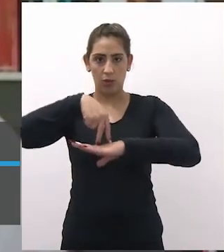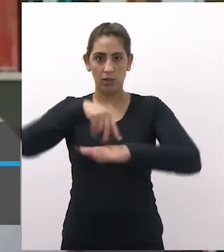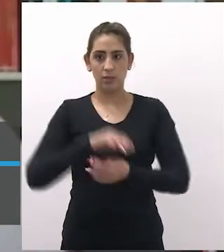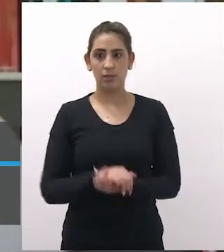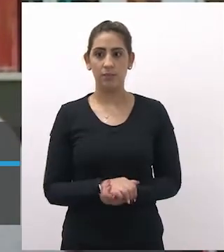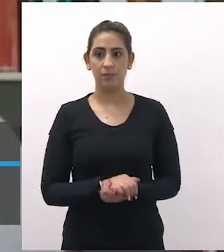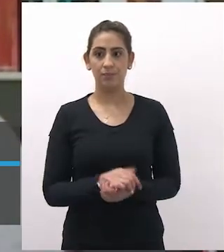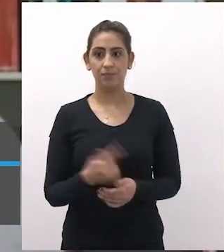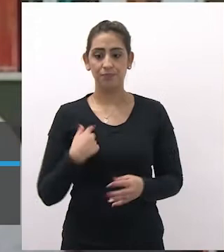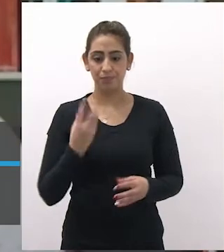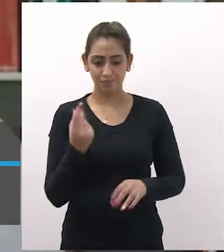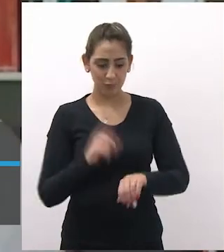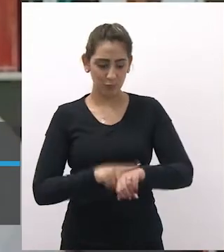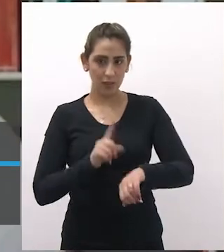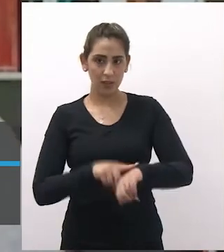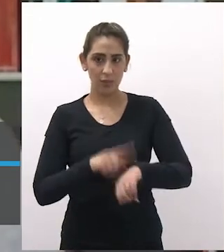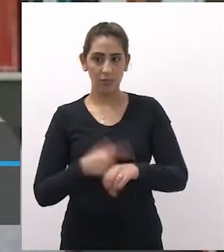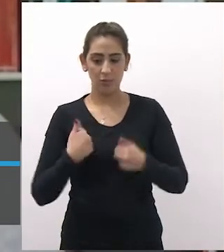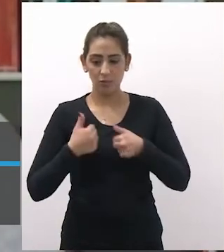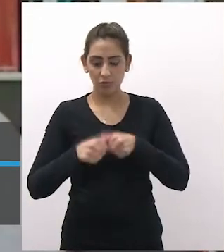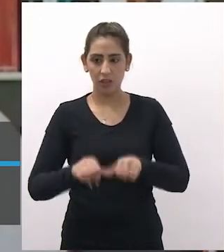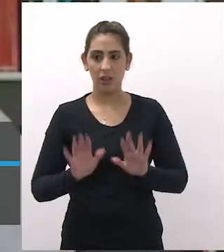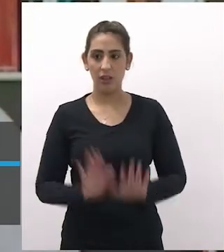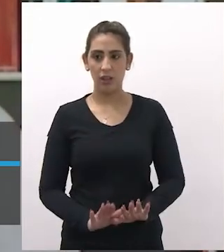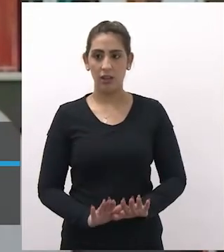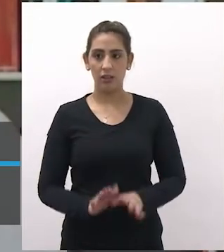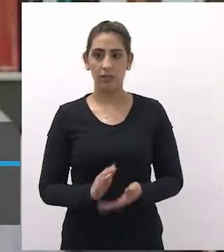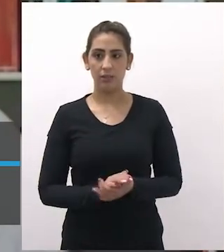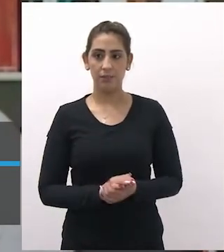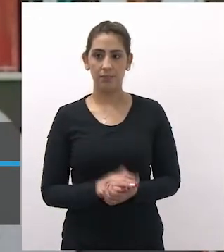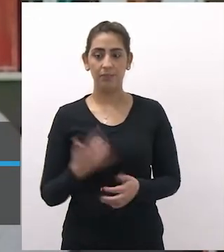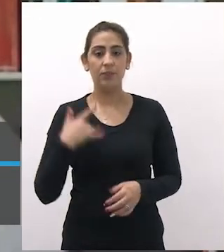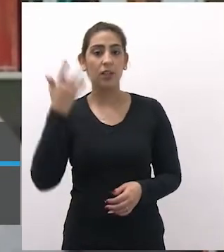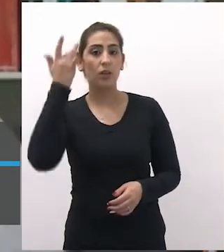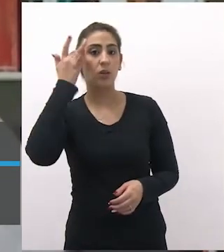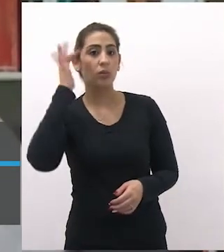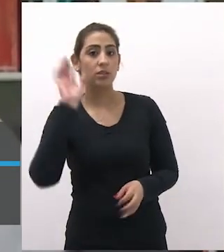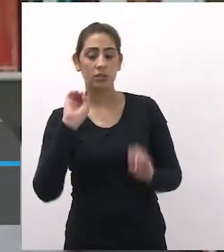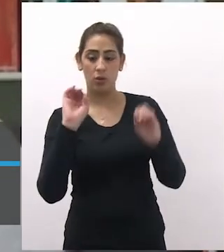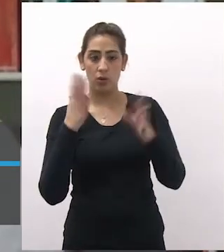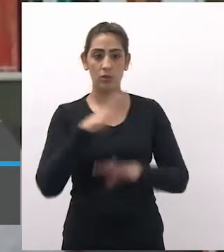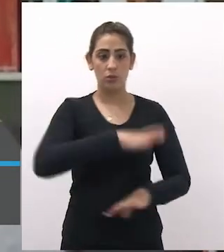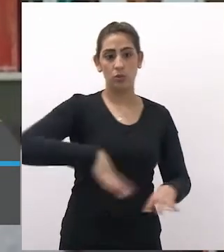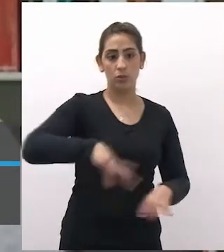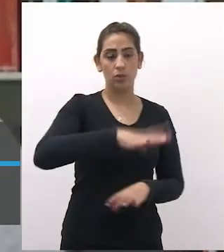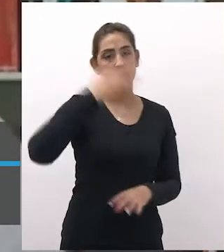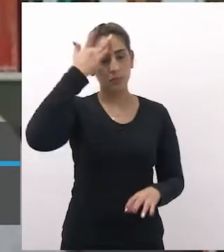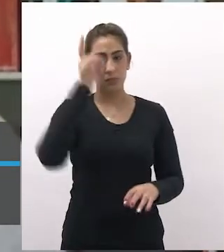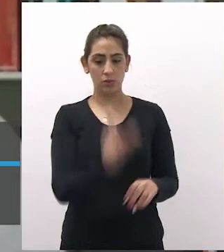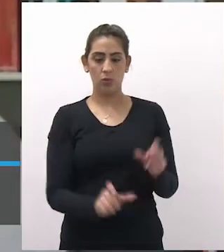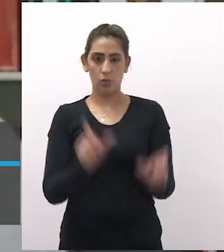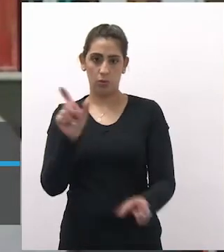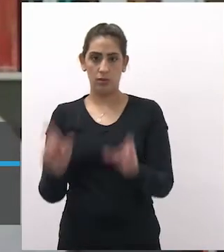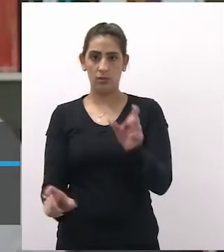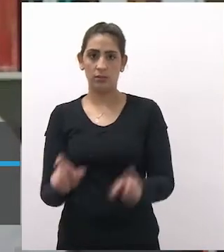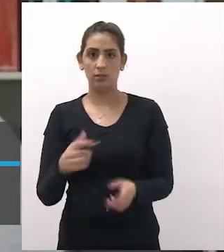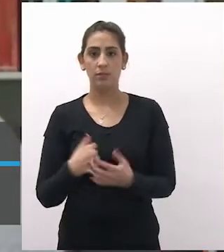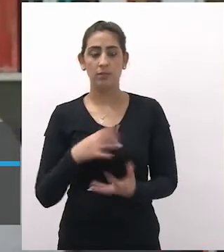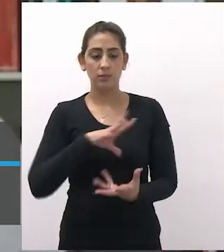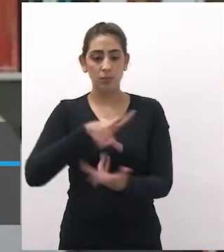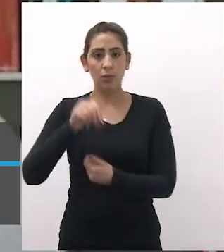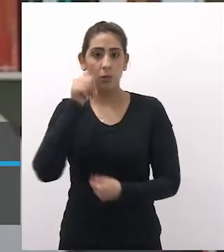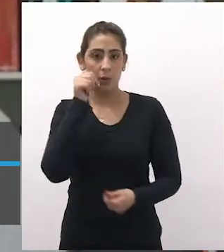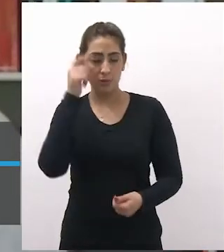tempo, Edivane, eu fiquei assim, eu não sei se isso acontece com todas as pessoas, mas, por exemplo, o mundo das pessoas